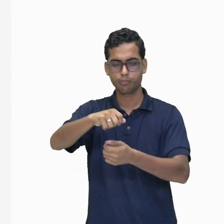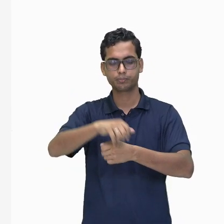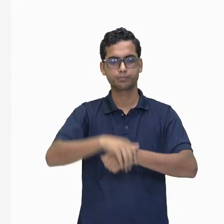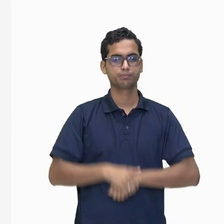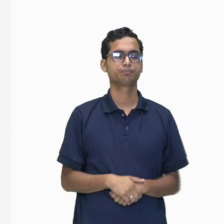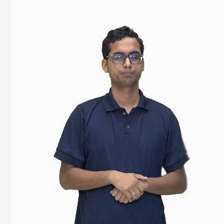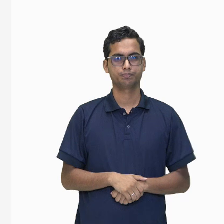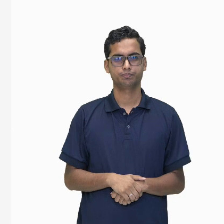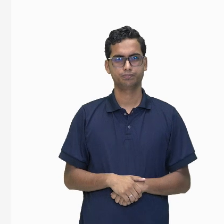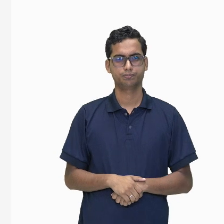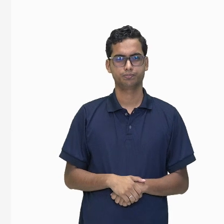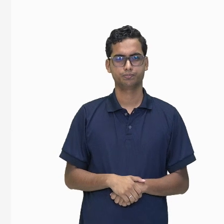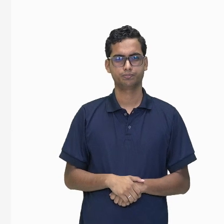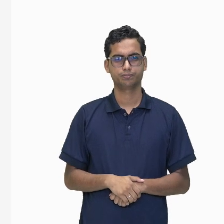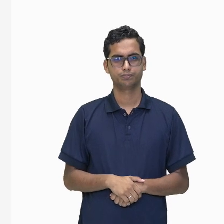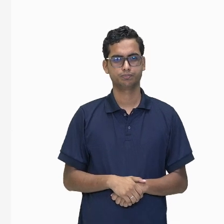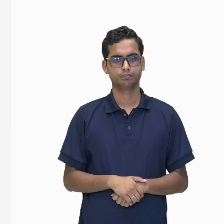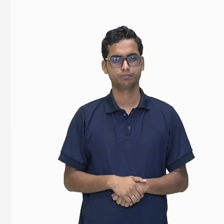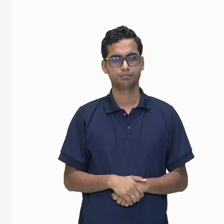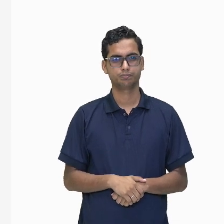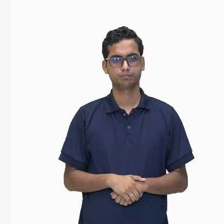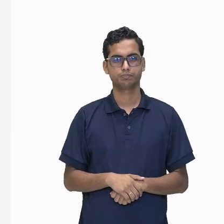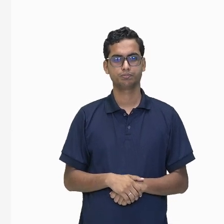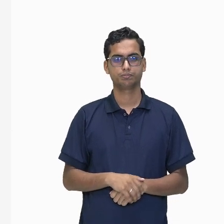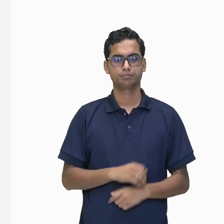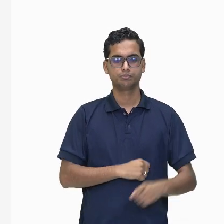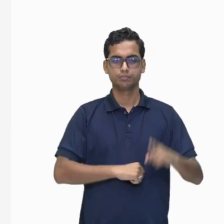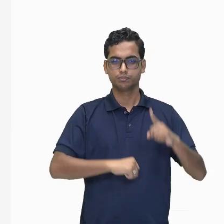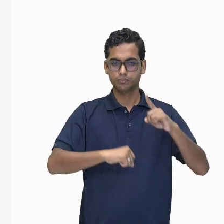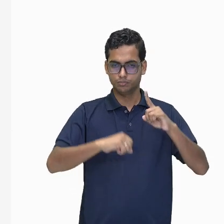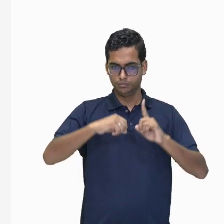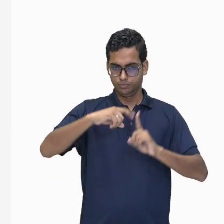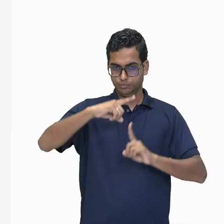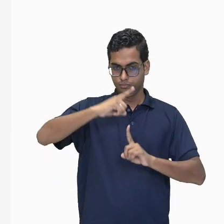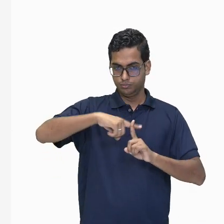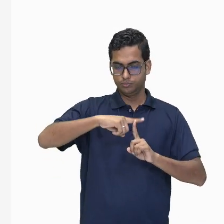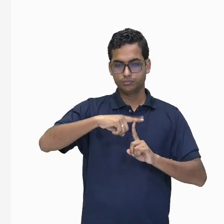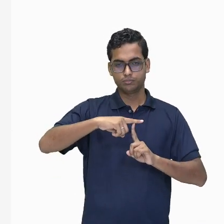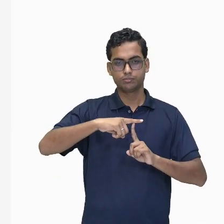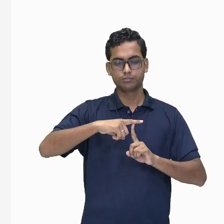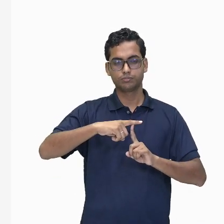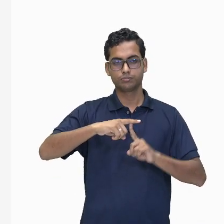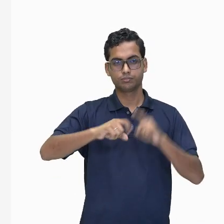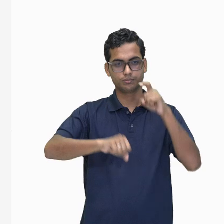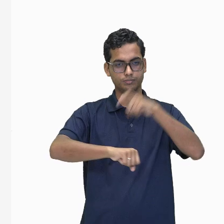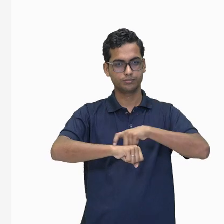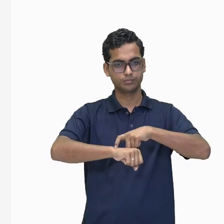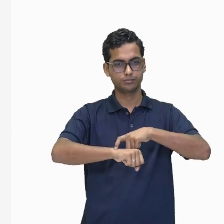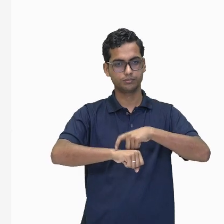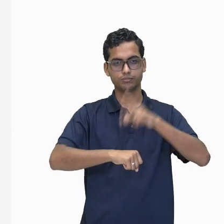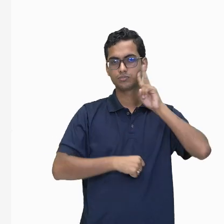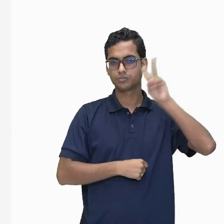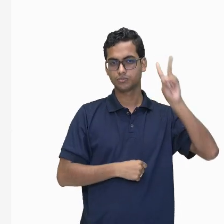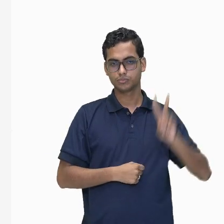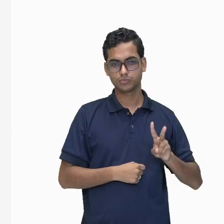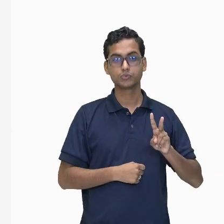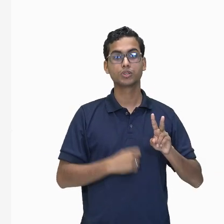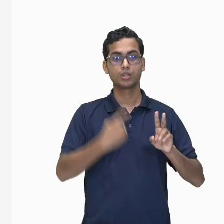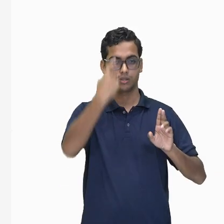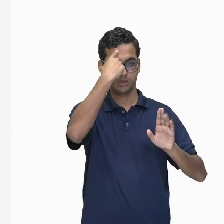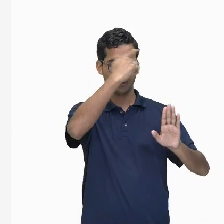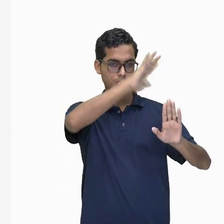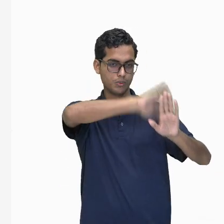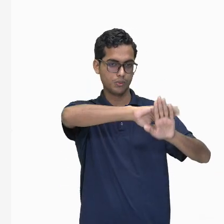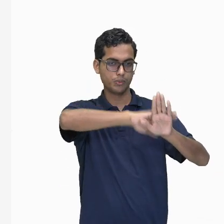esse tipo de tempo é mais subjetivo, pois depende da interpretação dos historiadores e da importância que cada sociedade dá